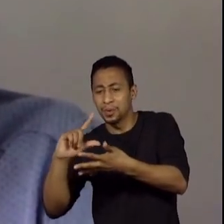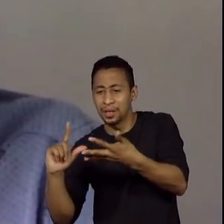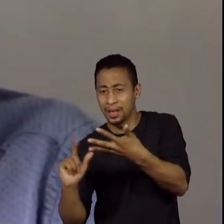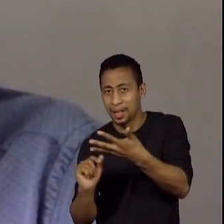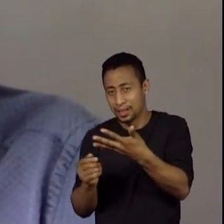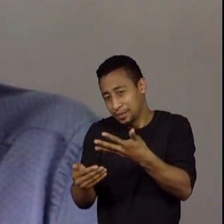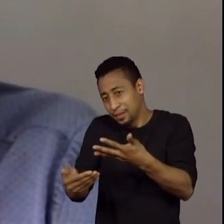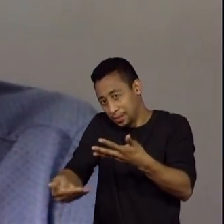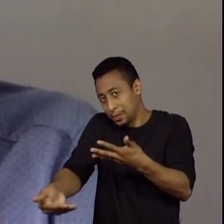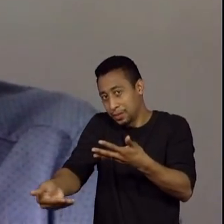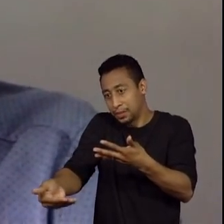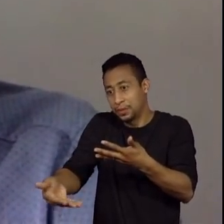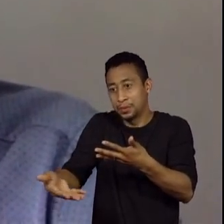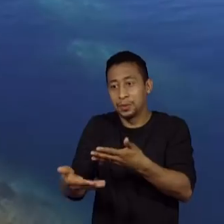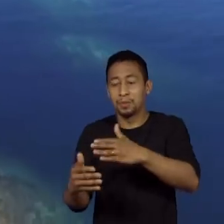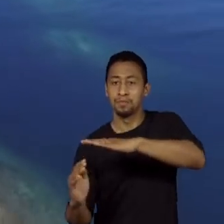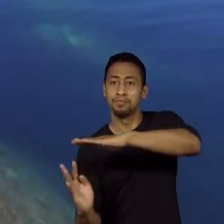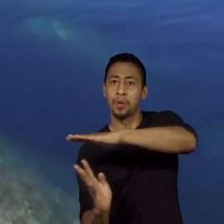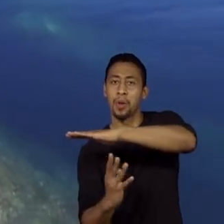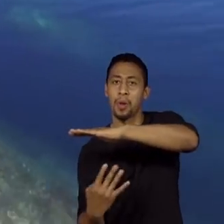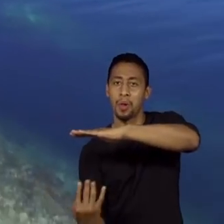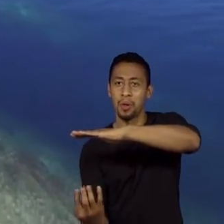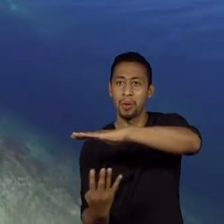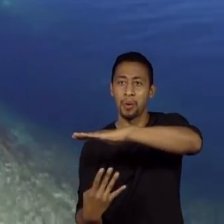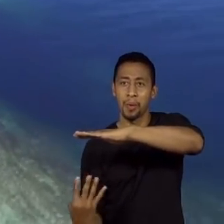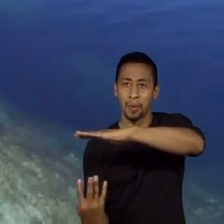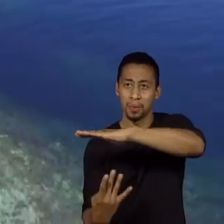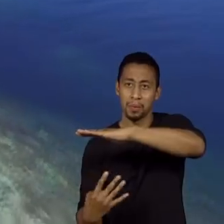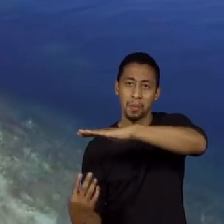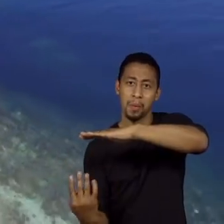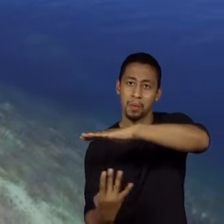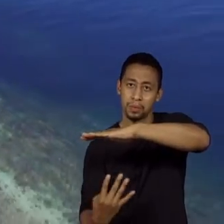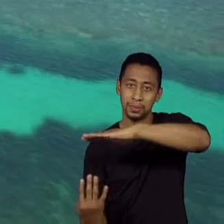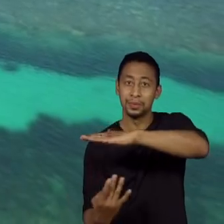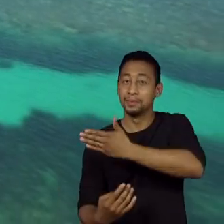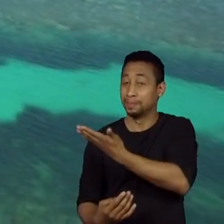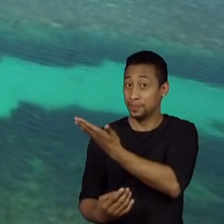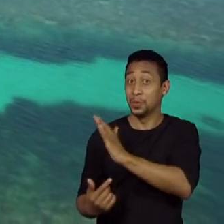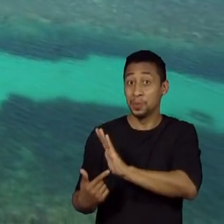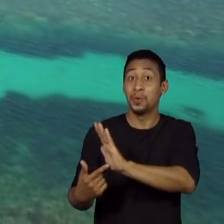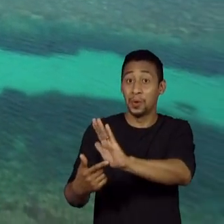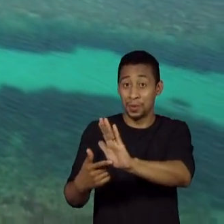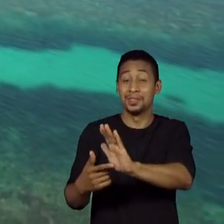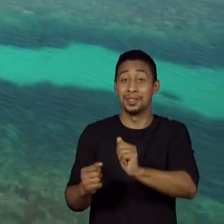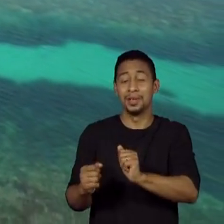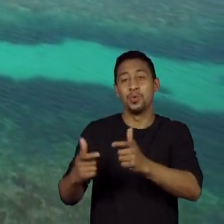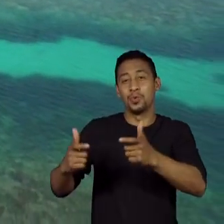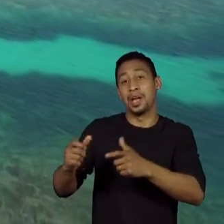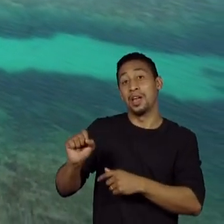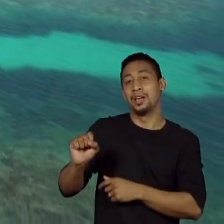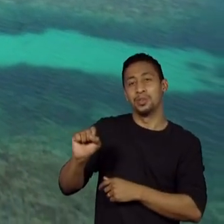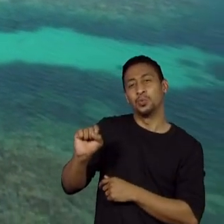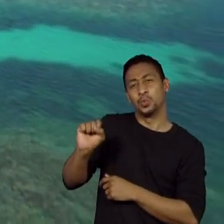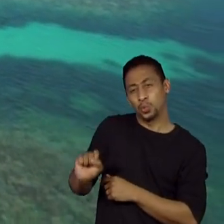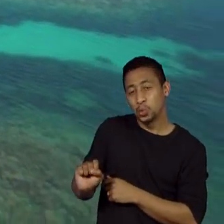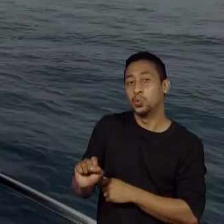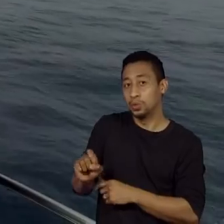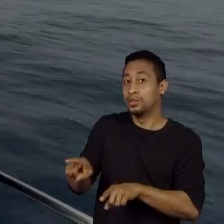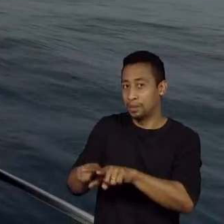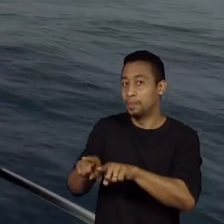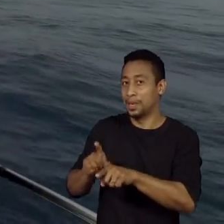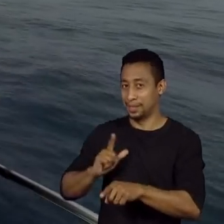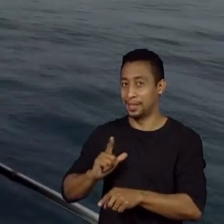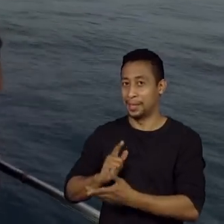nosso trabalho, o Abrolhos era considerado o recife de coral mais ao sul. Era para ser só mais